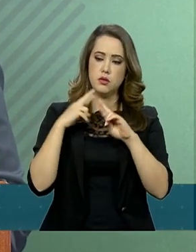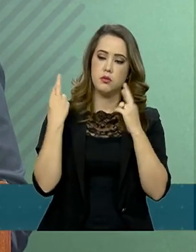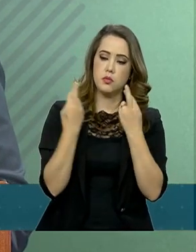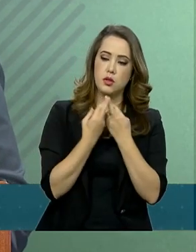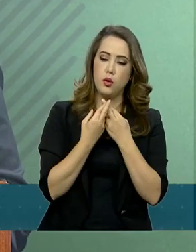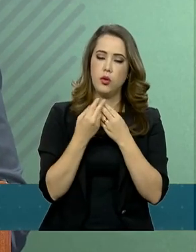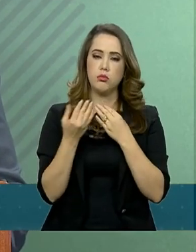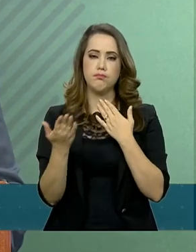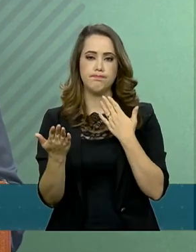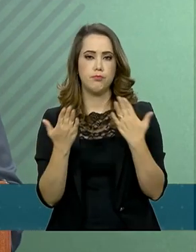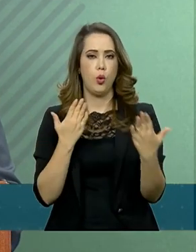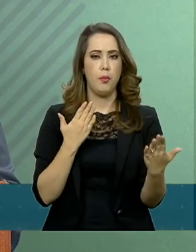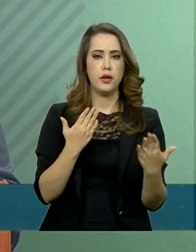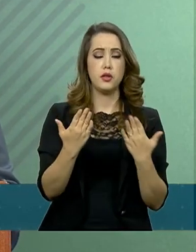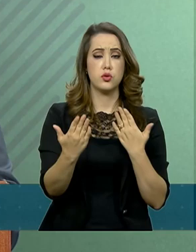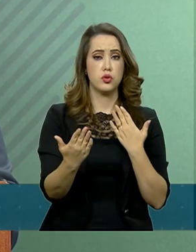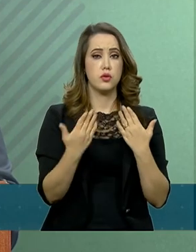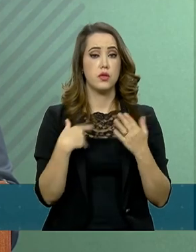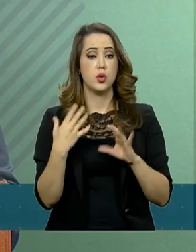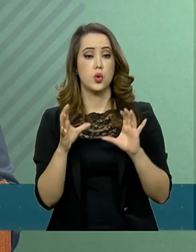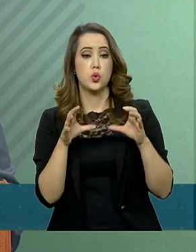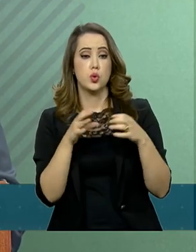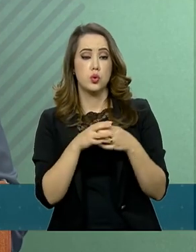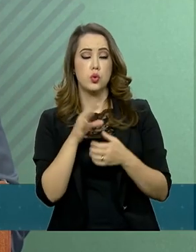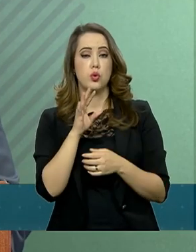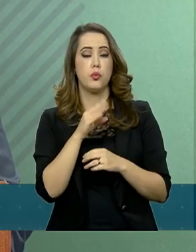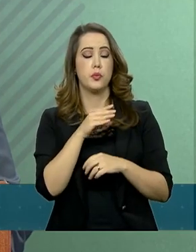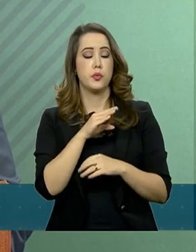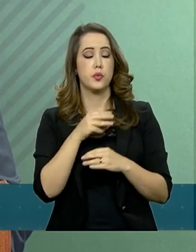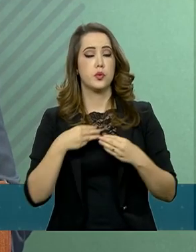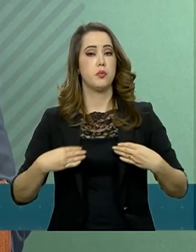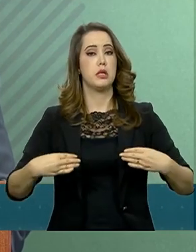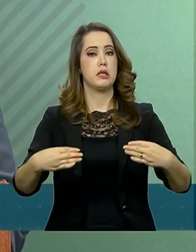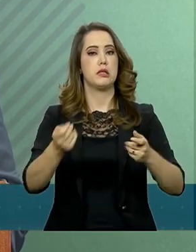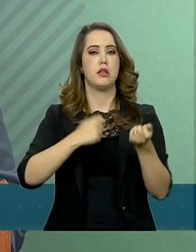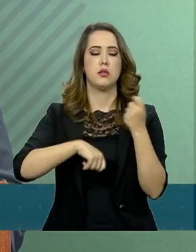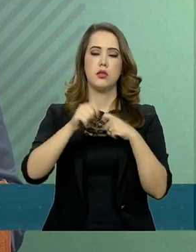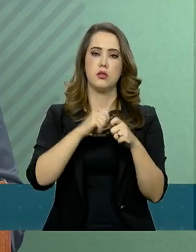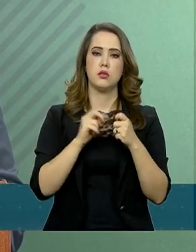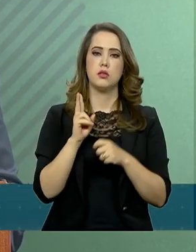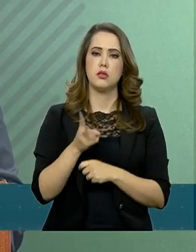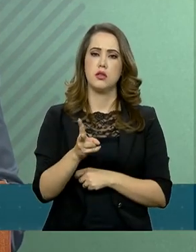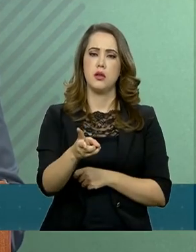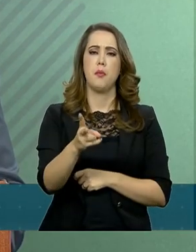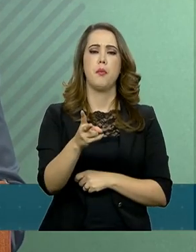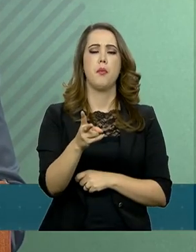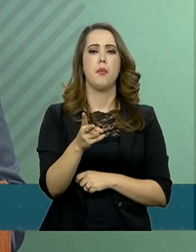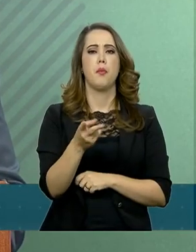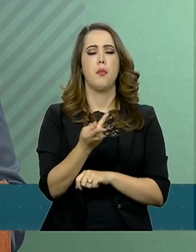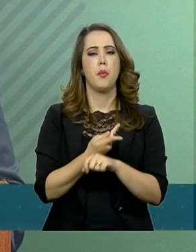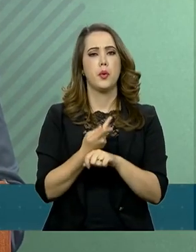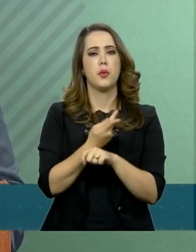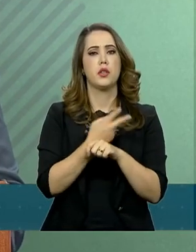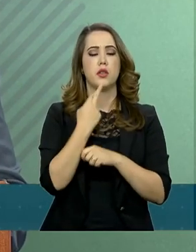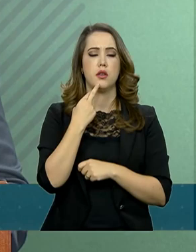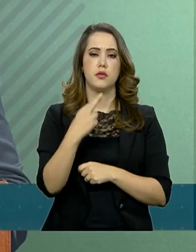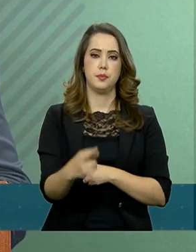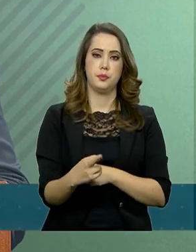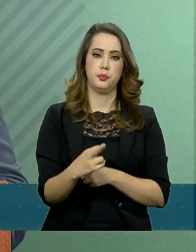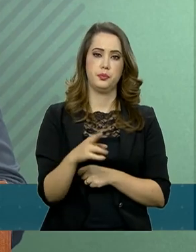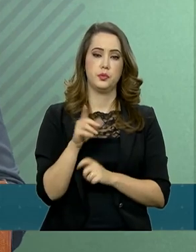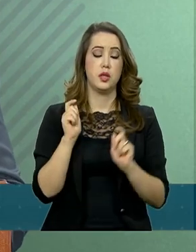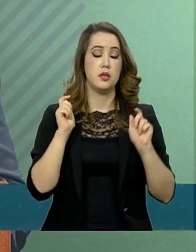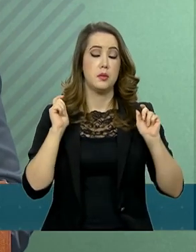e os nossos técnicos do ministério da economia vem buscando soluções aquelas